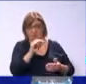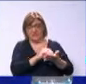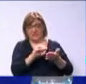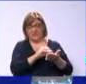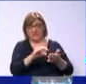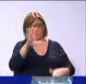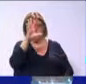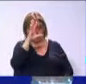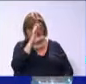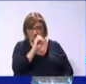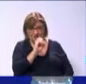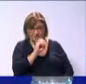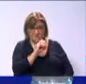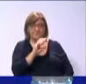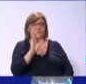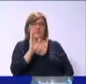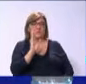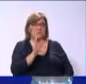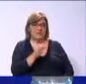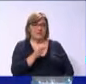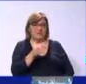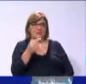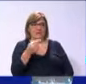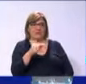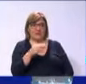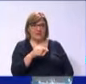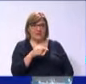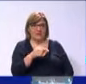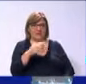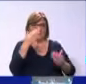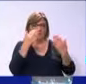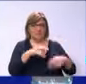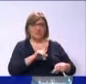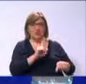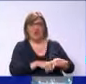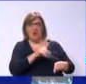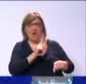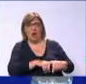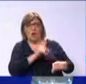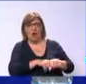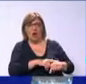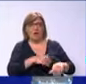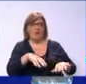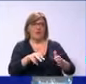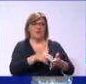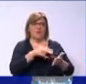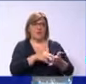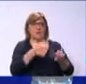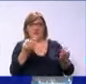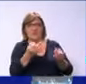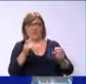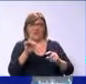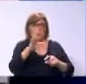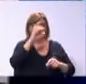de estado de israel terá de ser demitidos na hora vamos aguardar e ver se é se não é